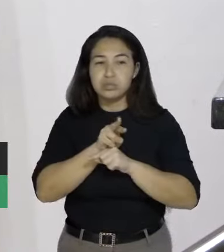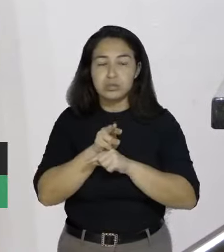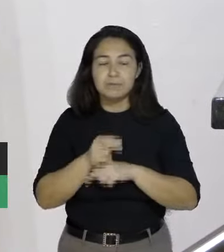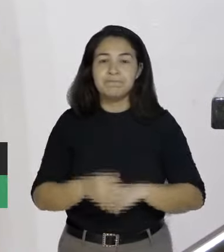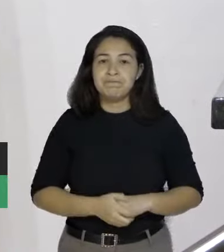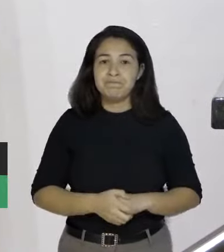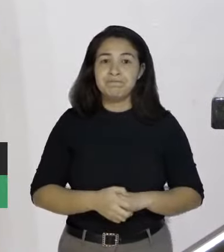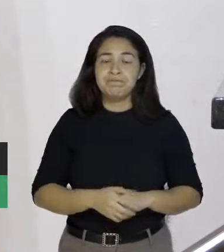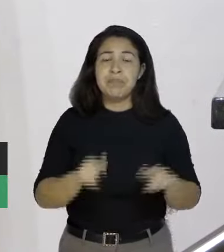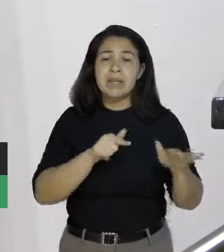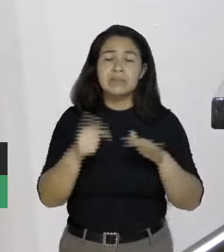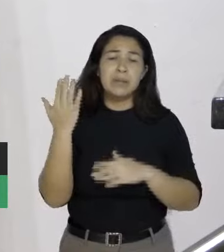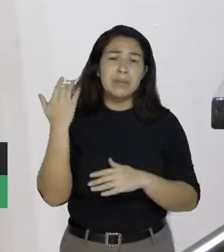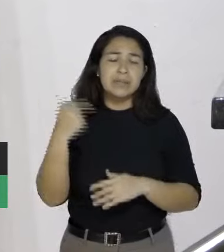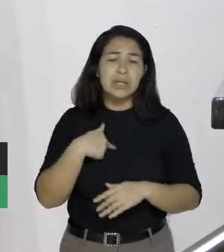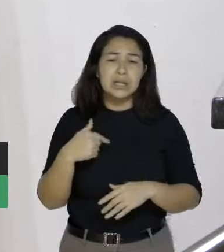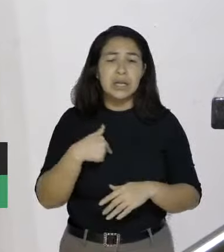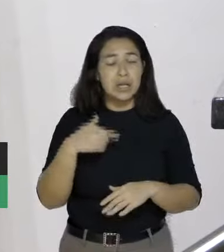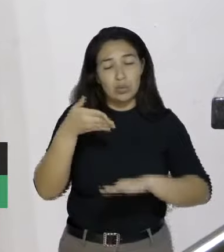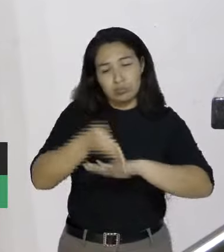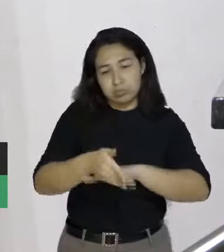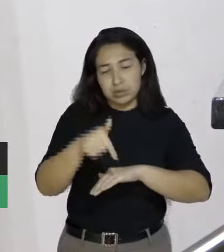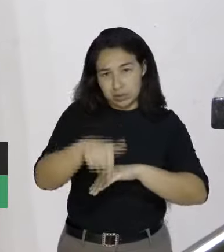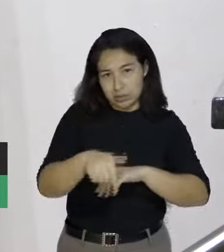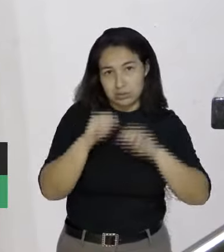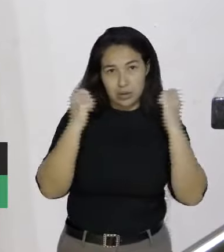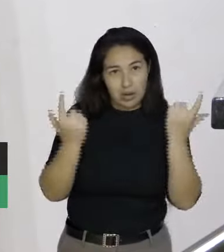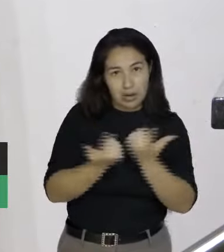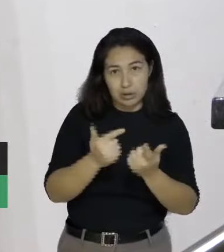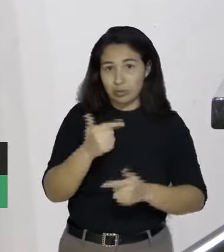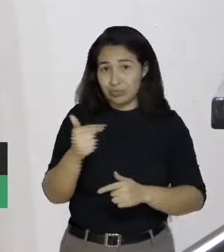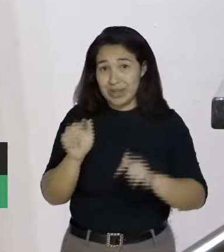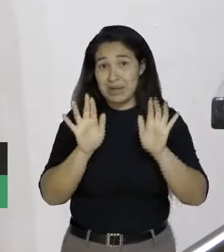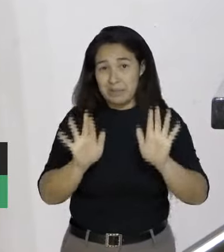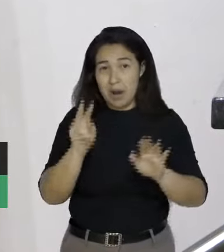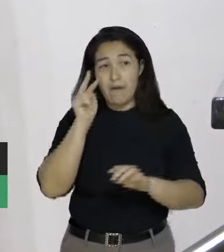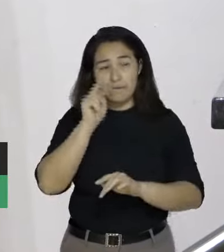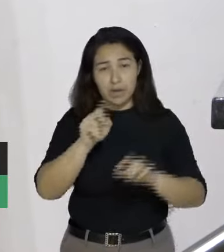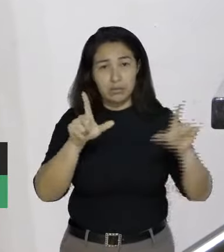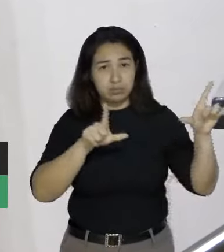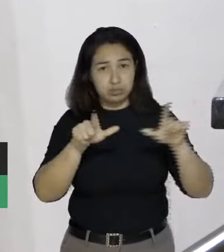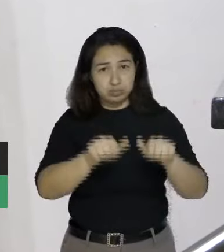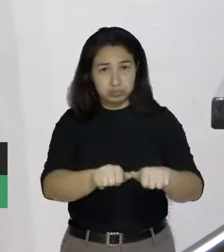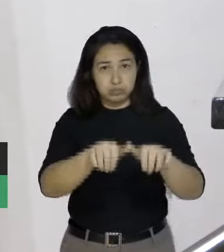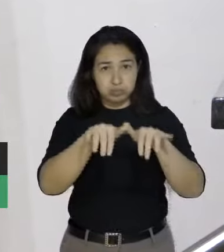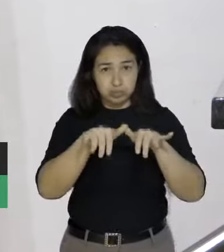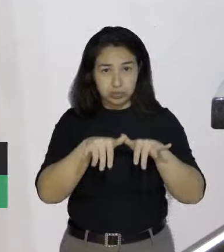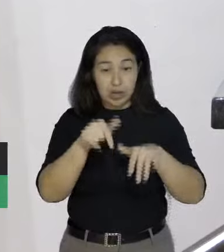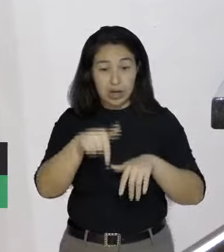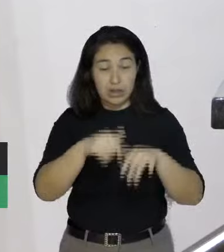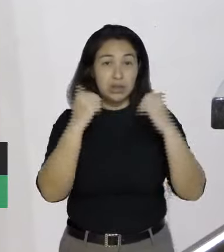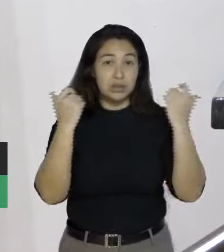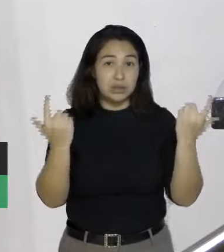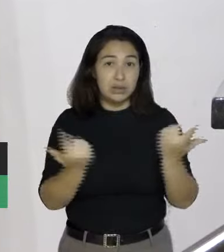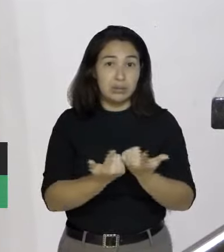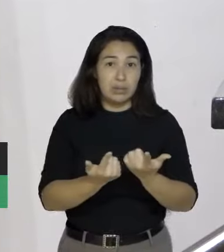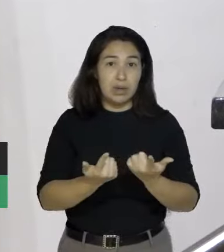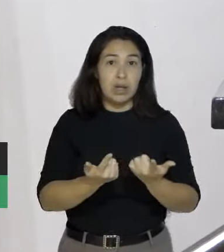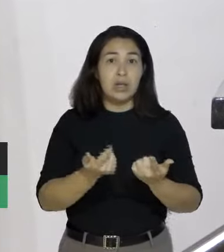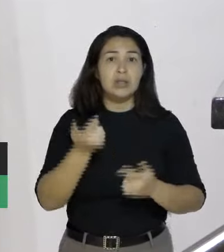licenciada na semana passada não estava na Assembleia mas assistia e vi que nossa Assembleia que eu sempre disse